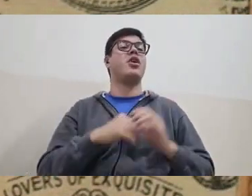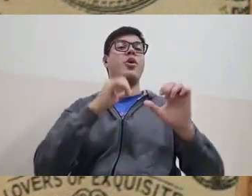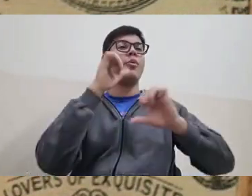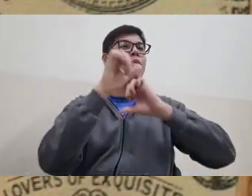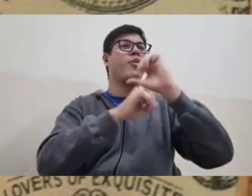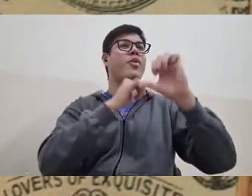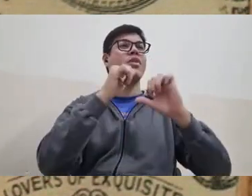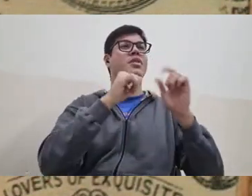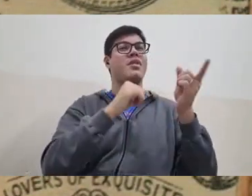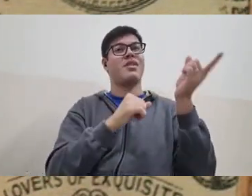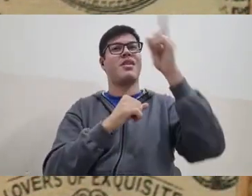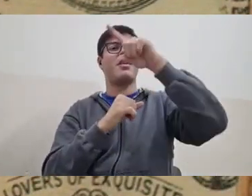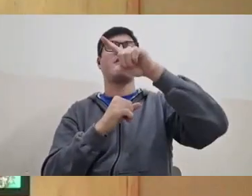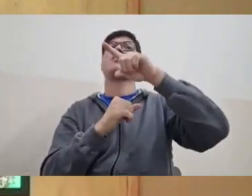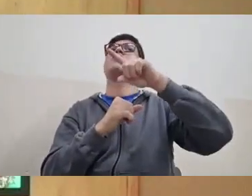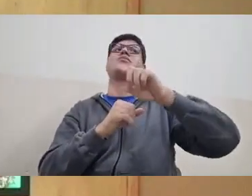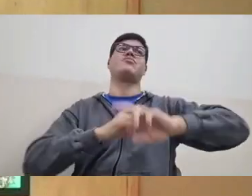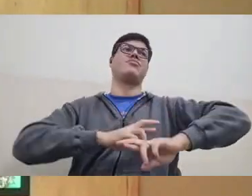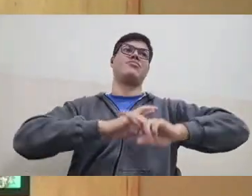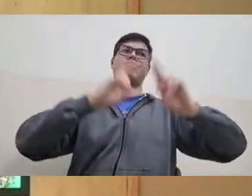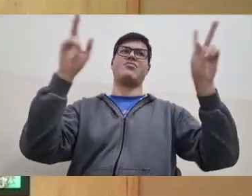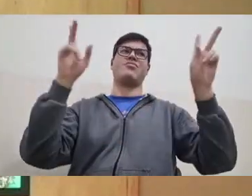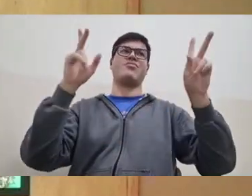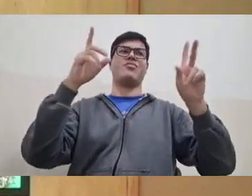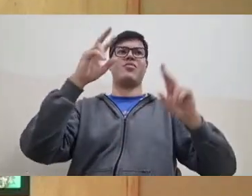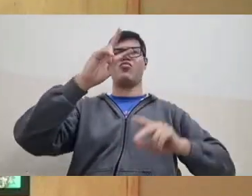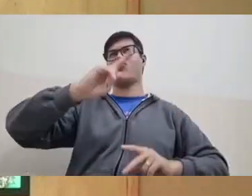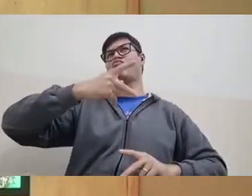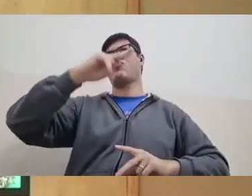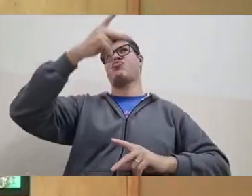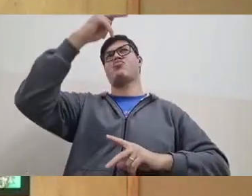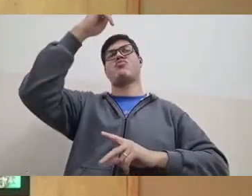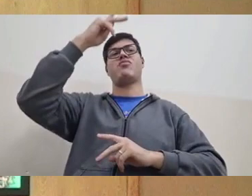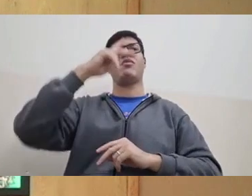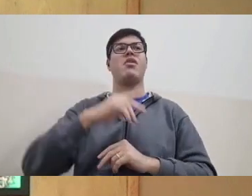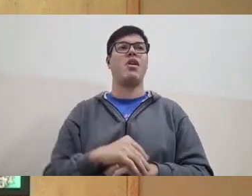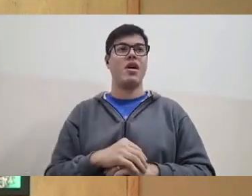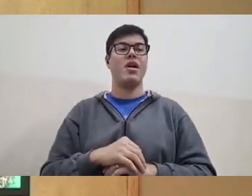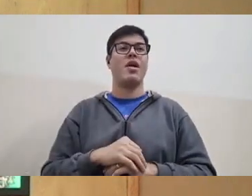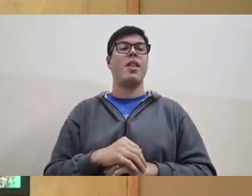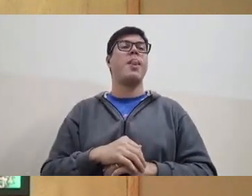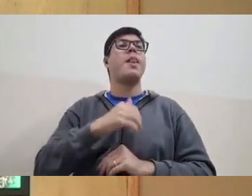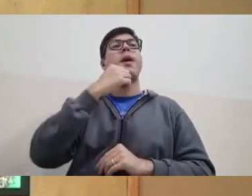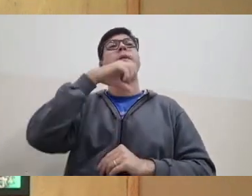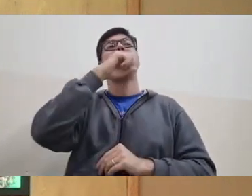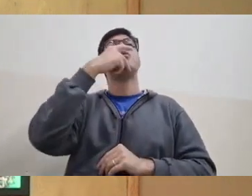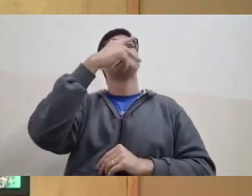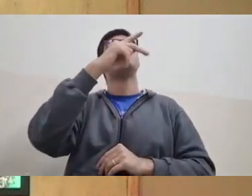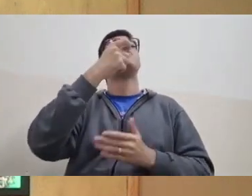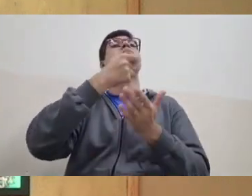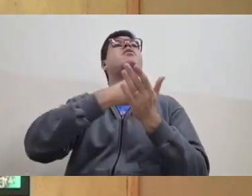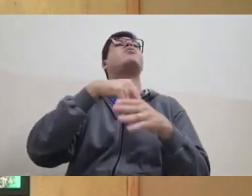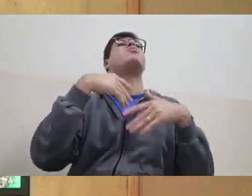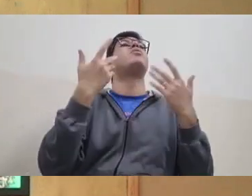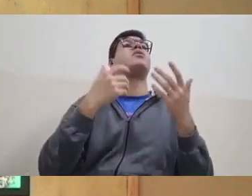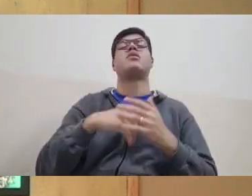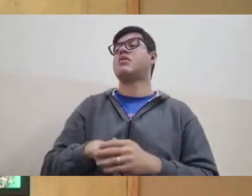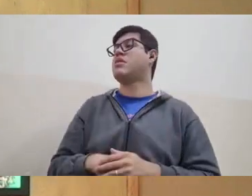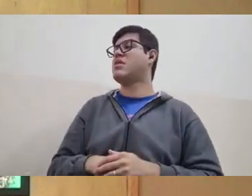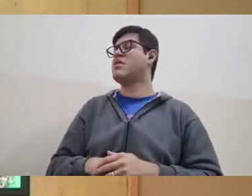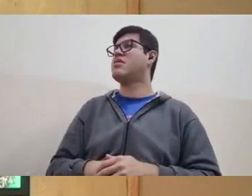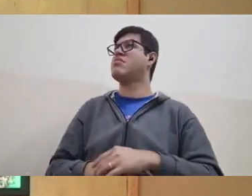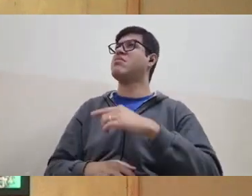sai dali entrou no outro não é vai dar quase o triplo não quanto que ela paga aí agora